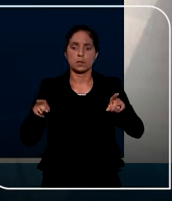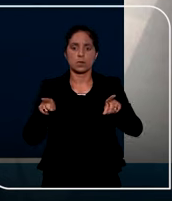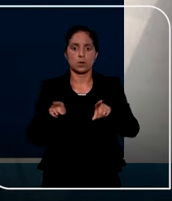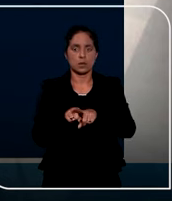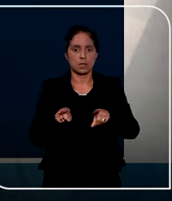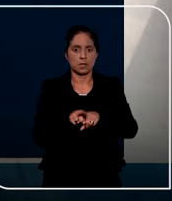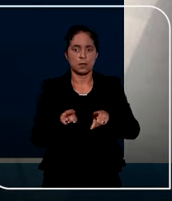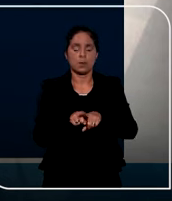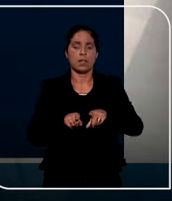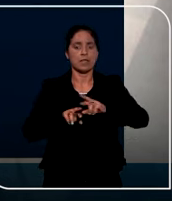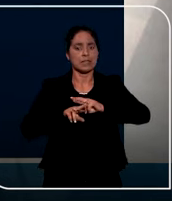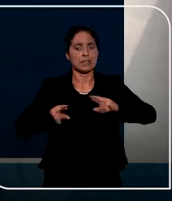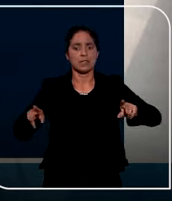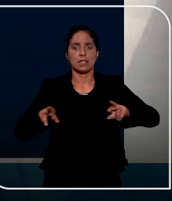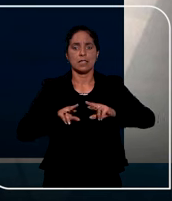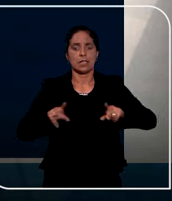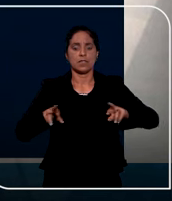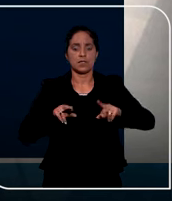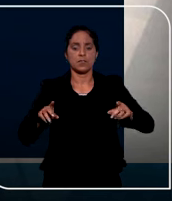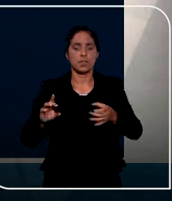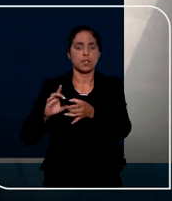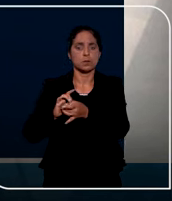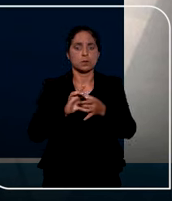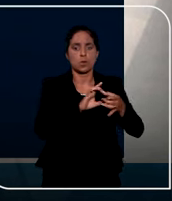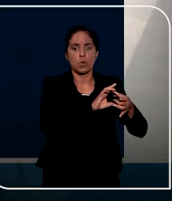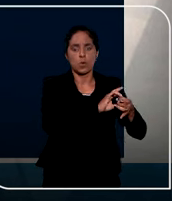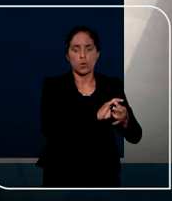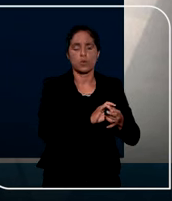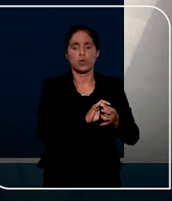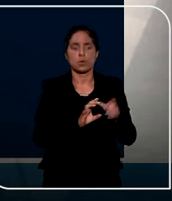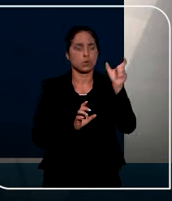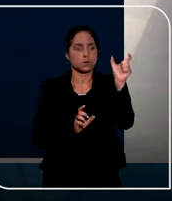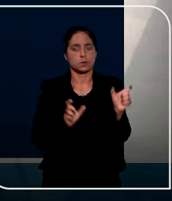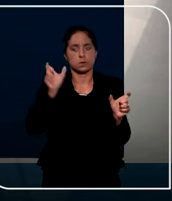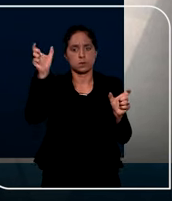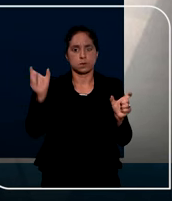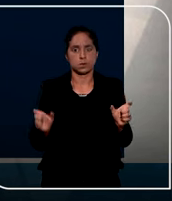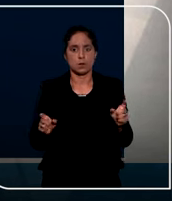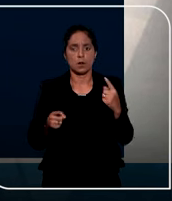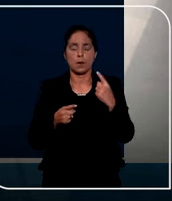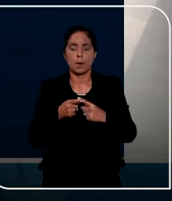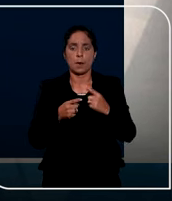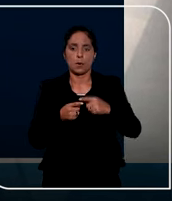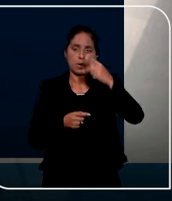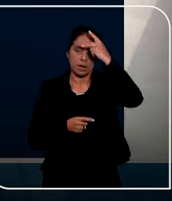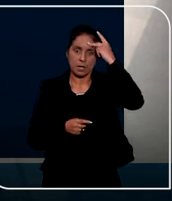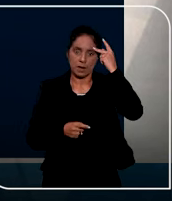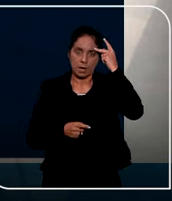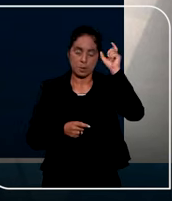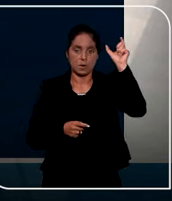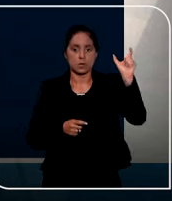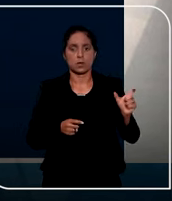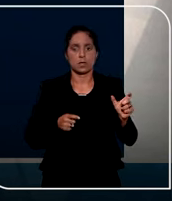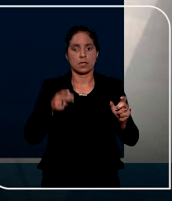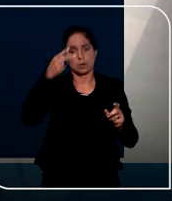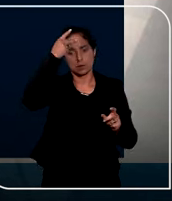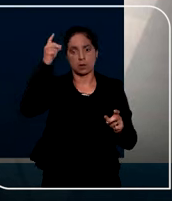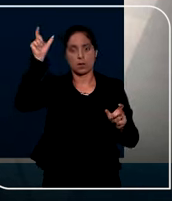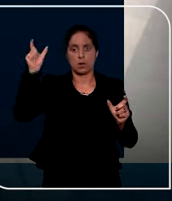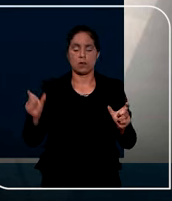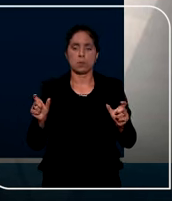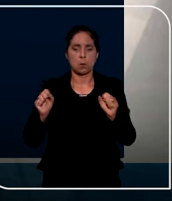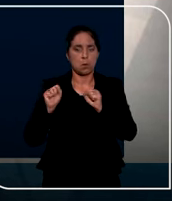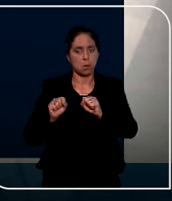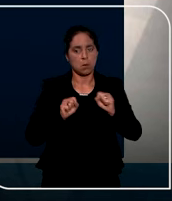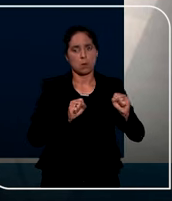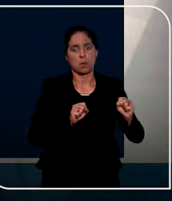judiciária também não estabelece vinculação absoluta quanto ao bem a ser penhorado porque tanto credor como devedor podem